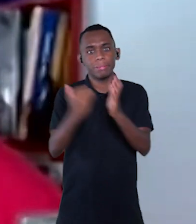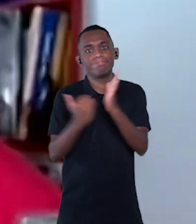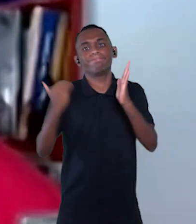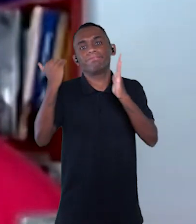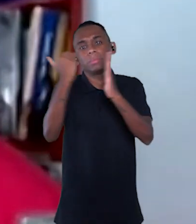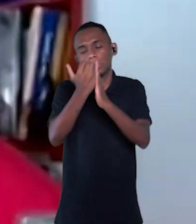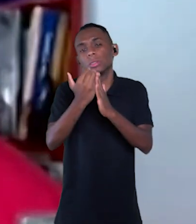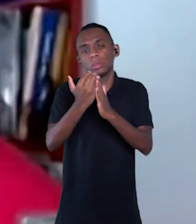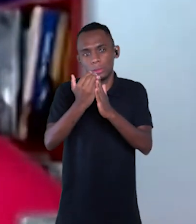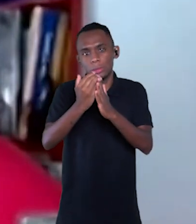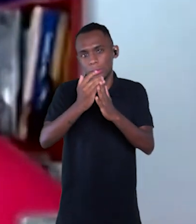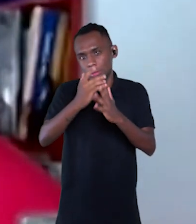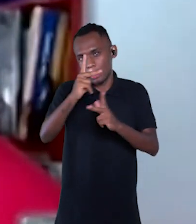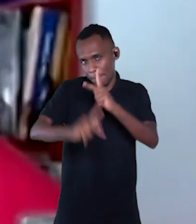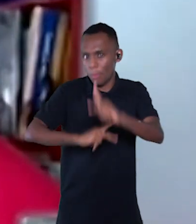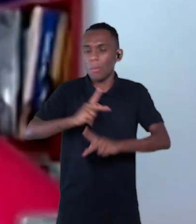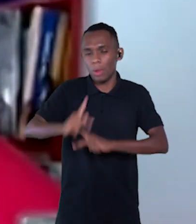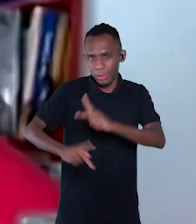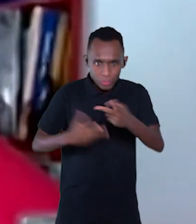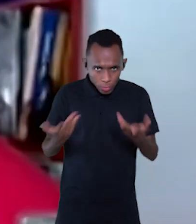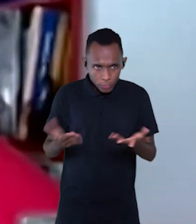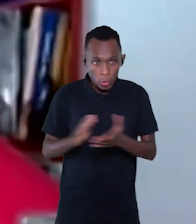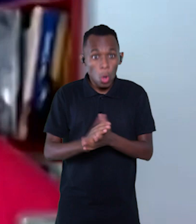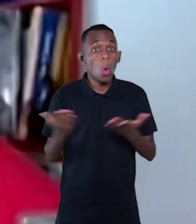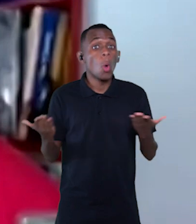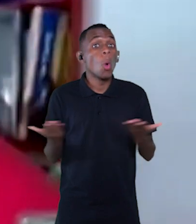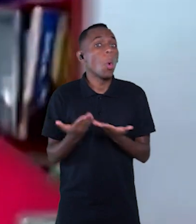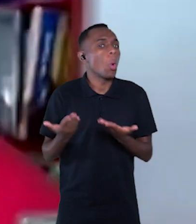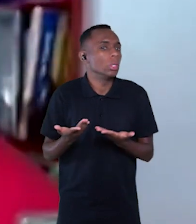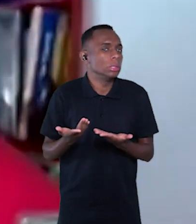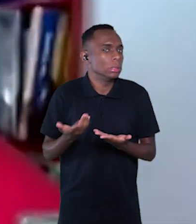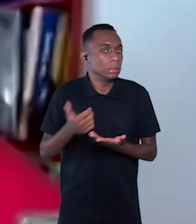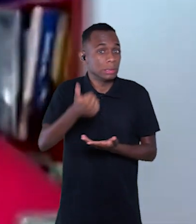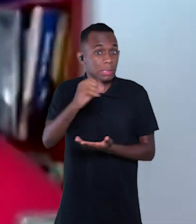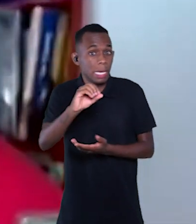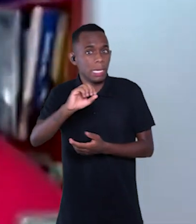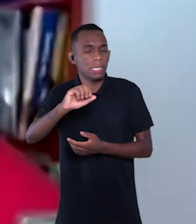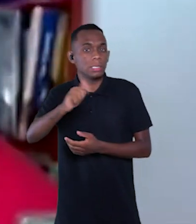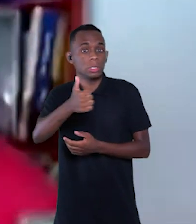população, né? Se a gente pensar hoje em dia, quem tem 10,